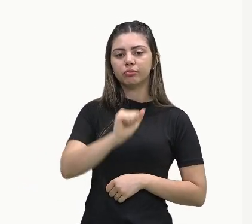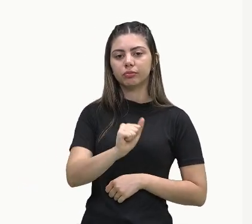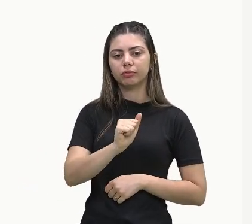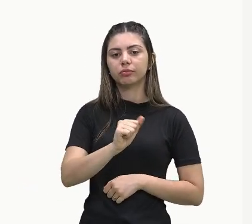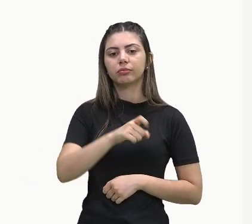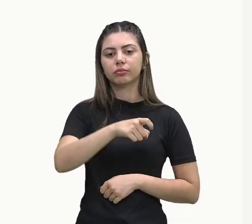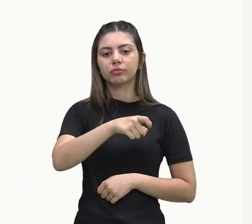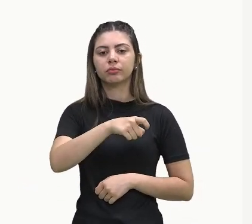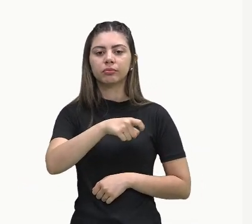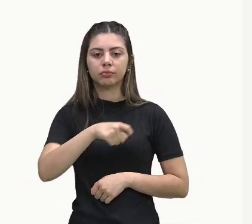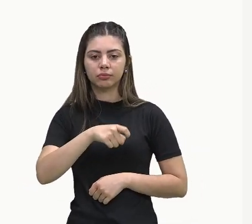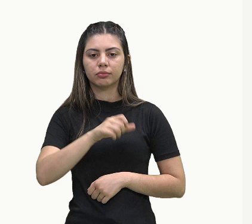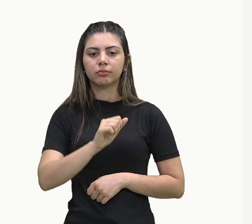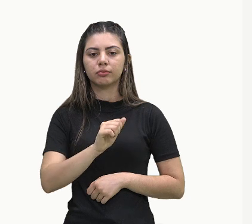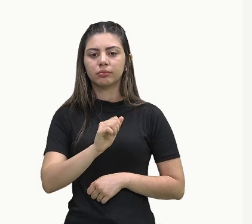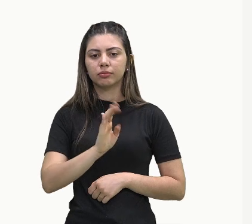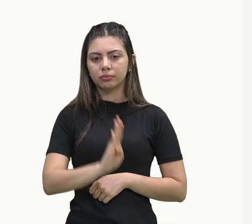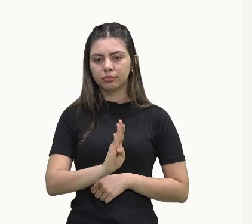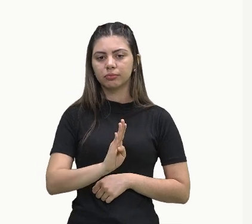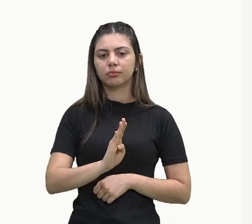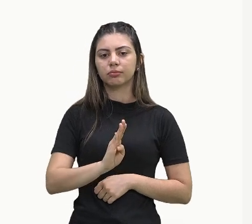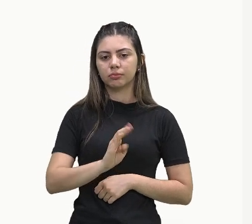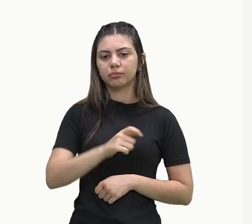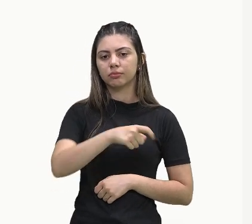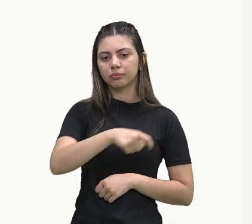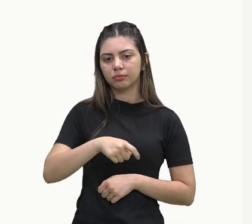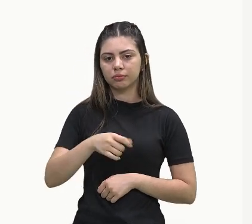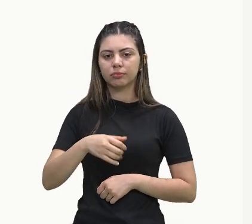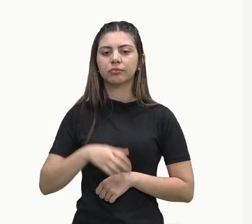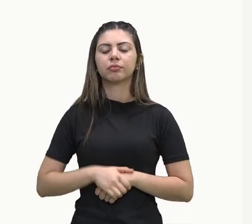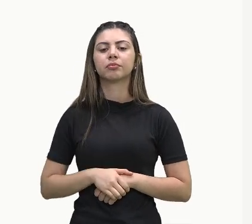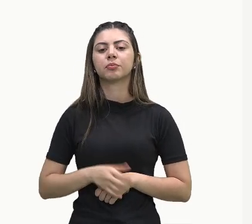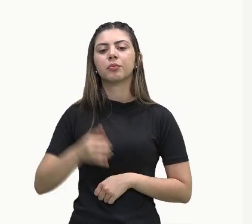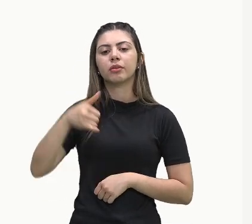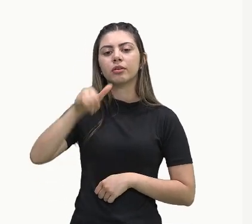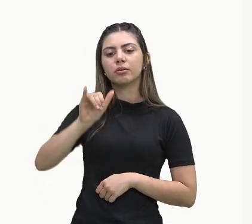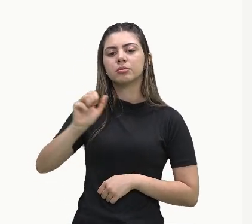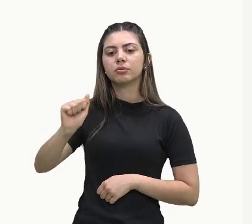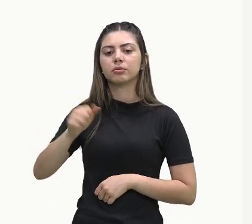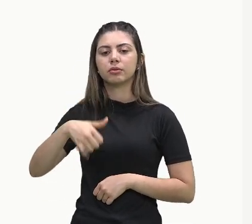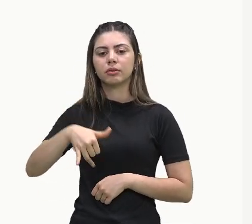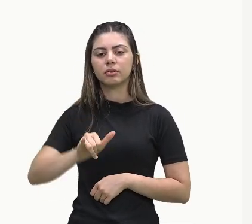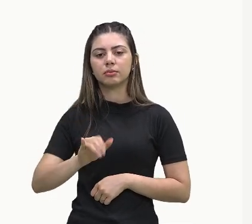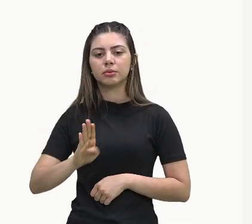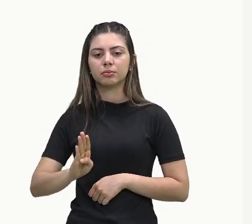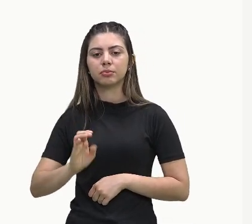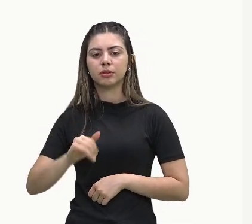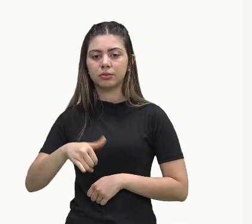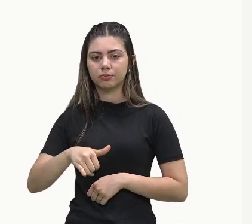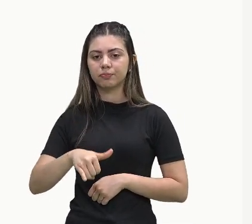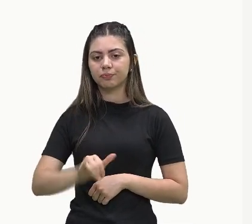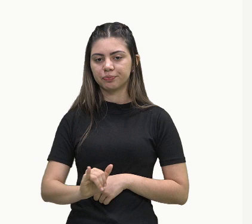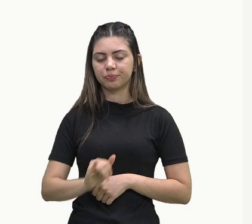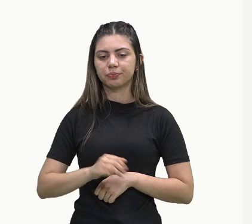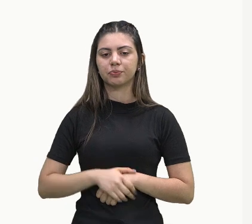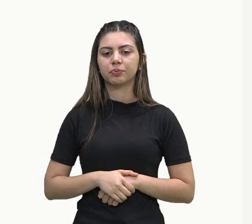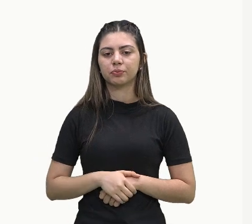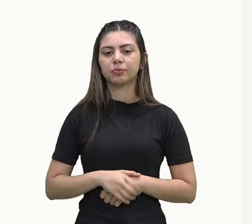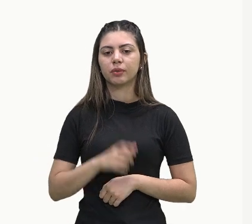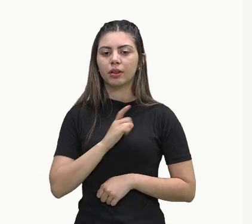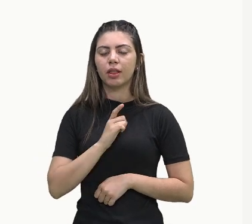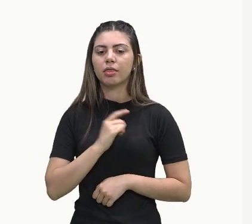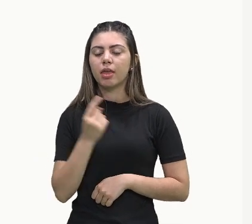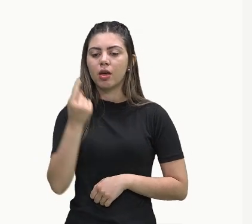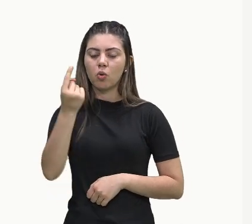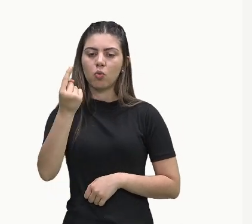XB yb x e y esses daqui são os pontos genéricos tá pessoal aí inserimos aqui o um na última coluna para que